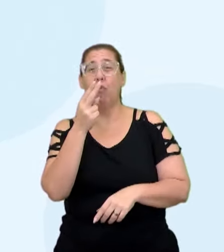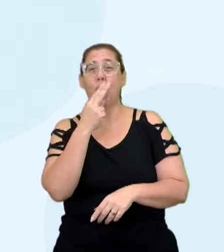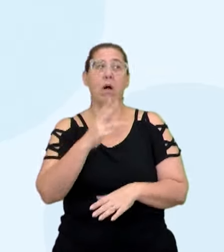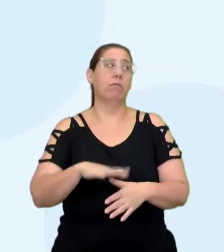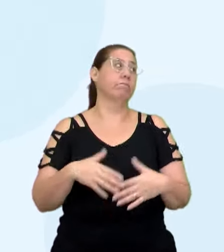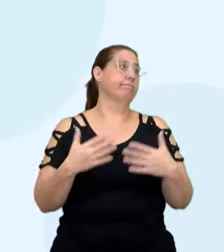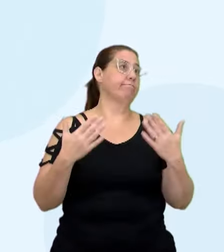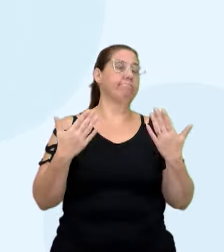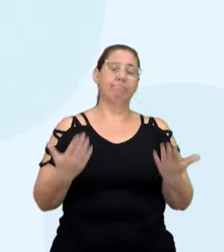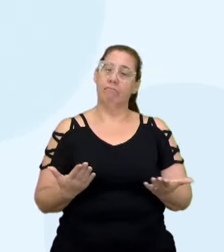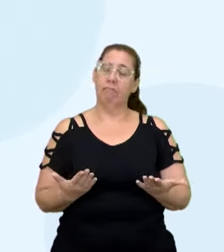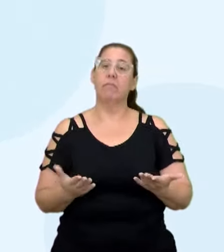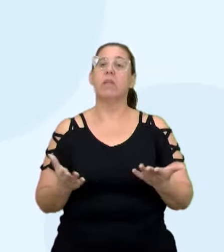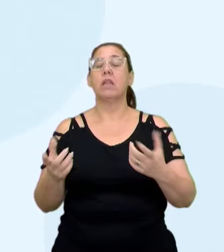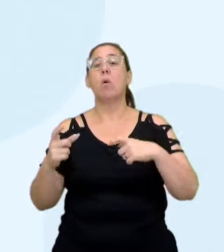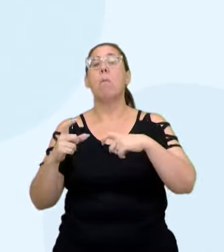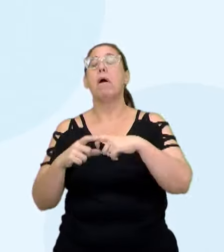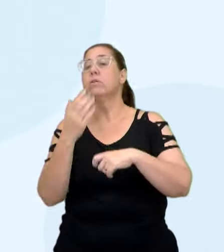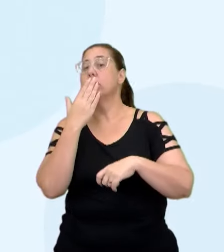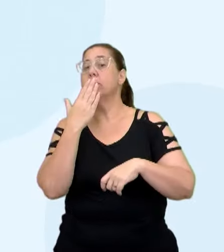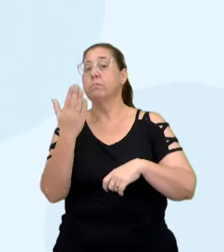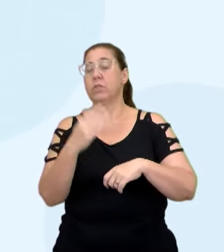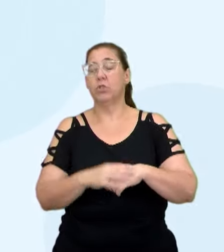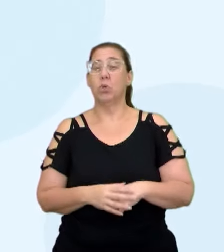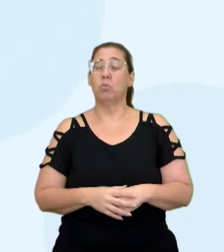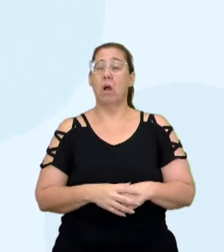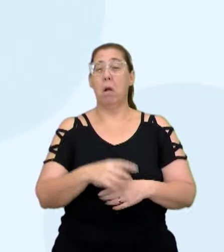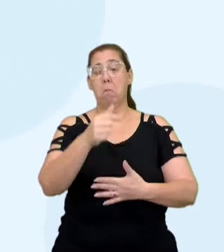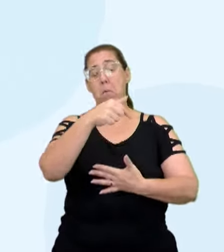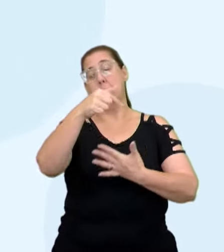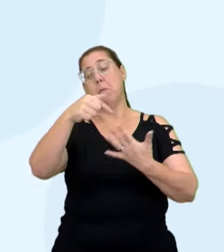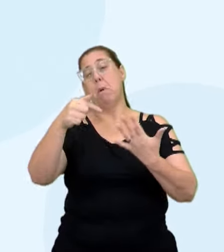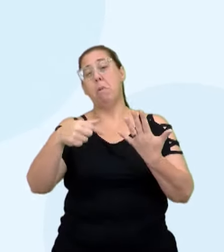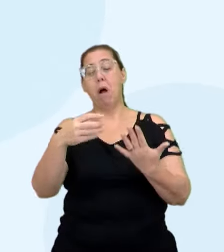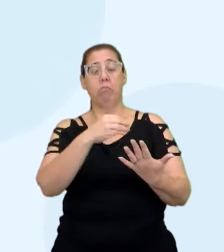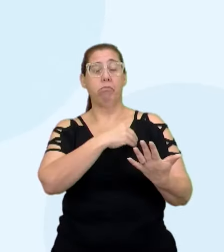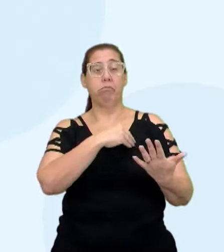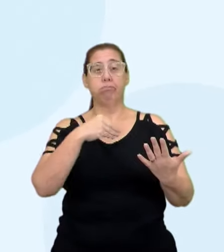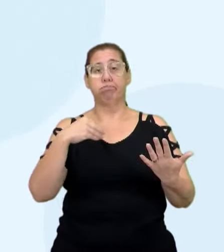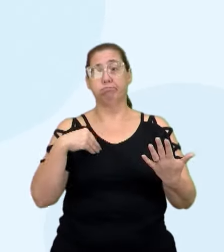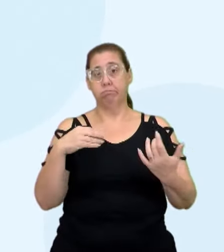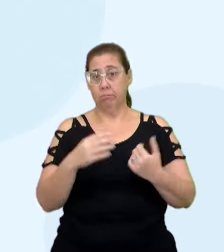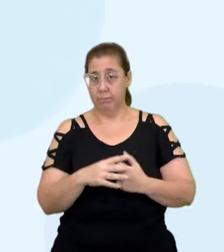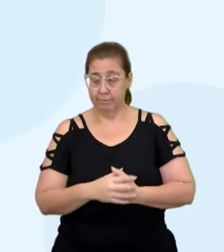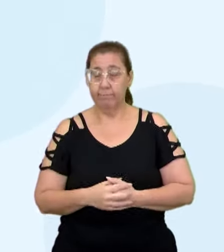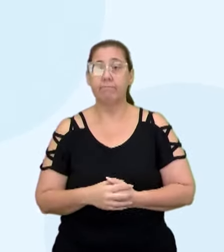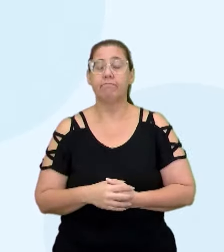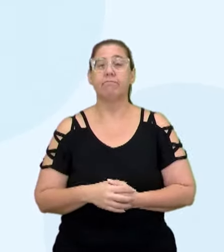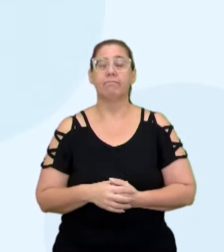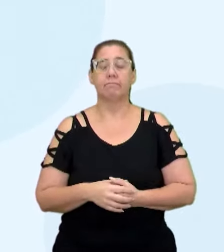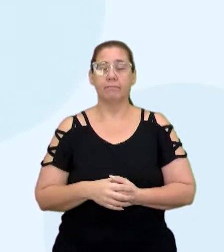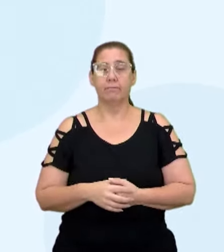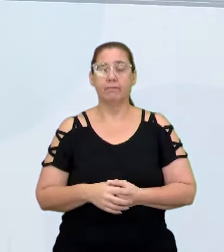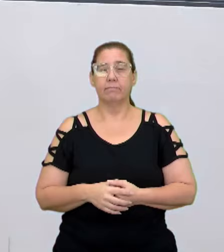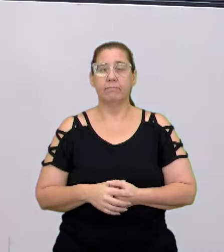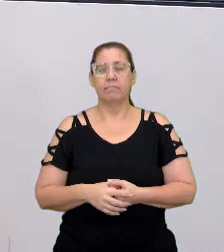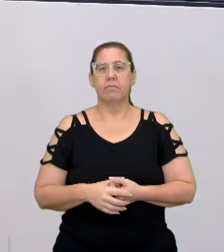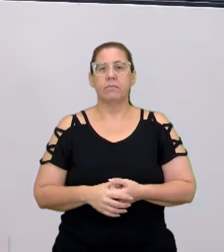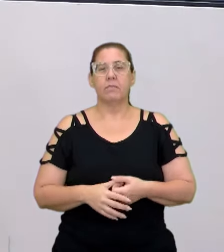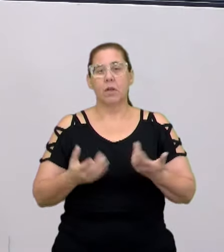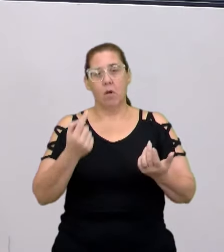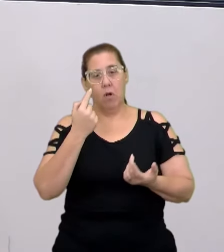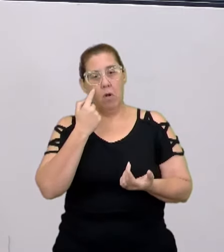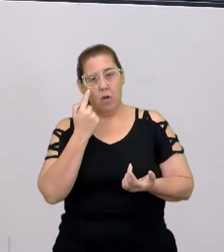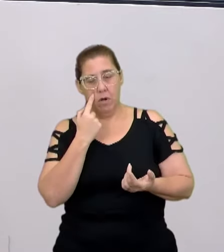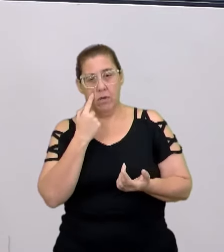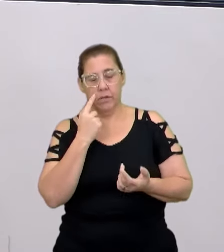Aí então o médico solicitou alguns exames. Perfeito, né? Então, olha só, né? Vamos aqui na